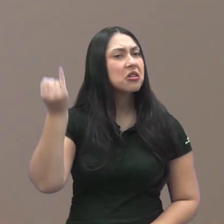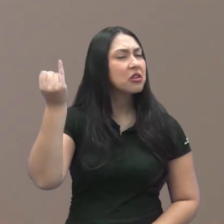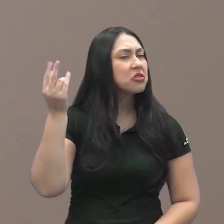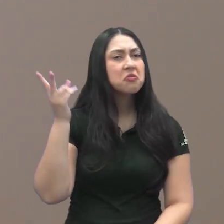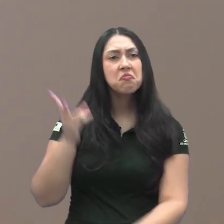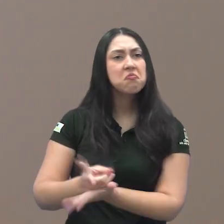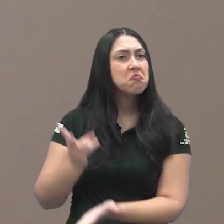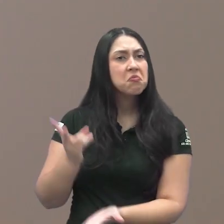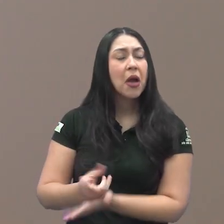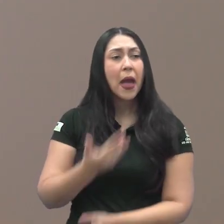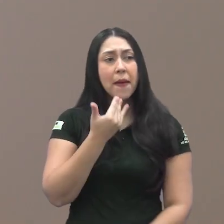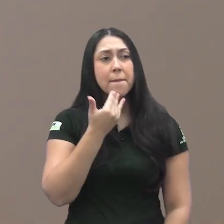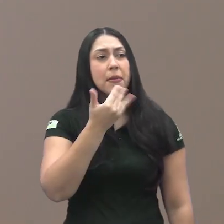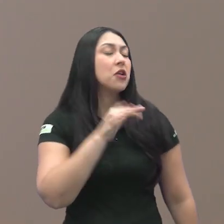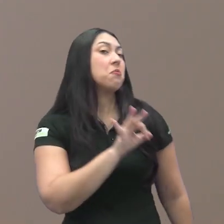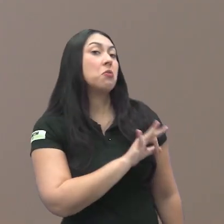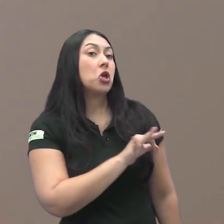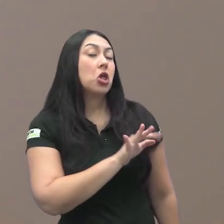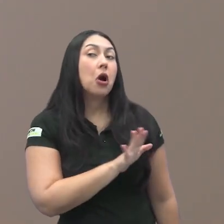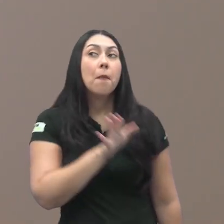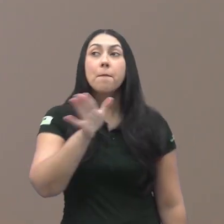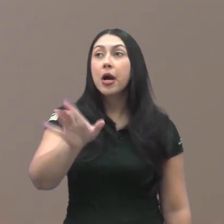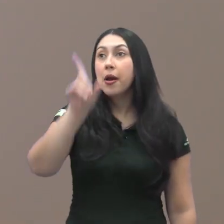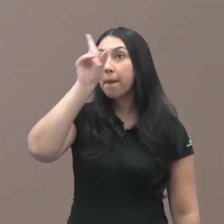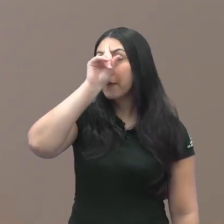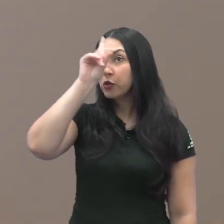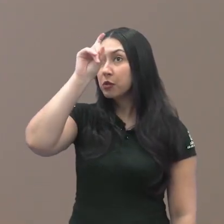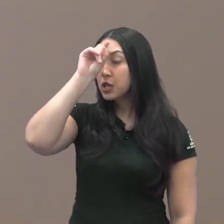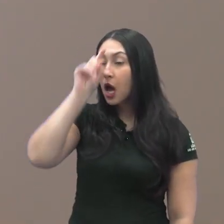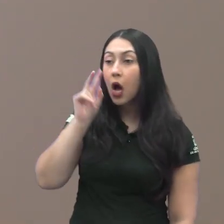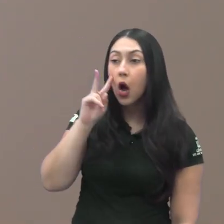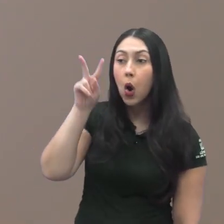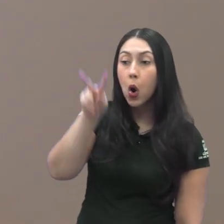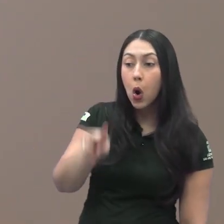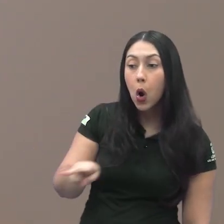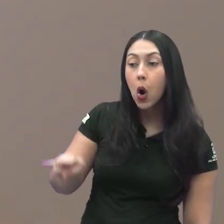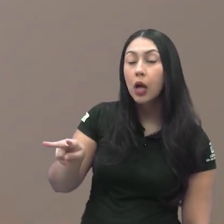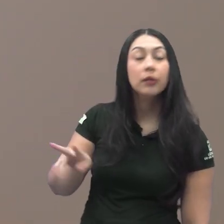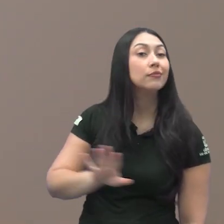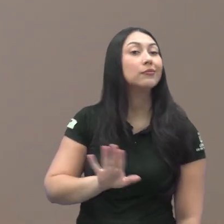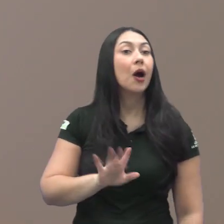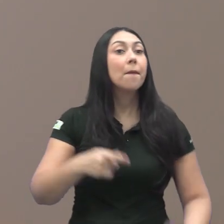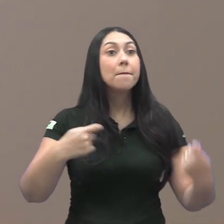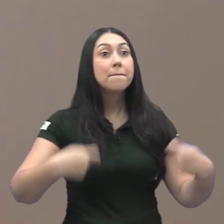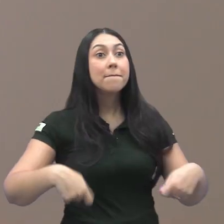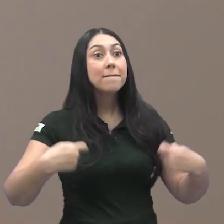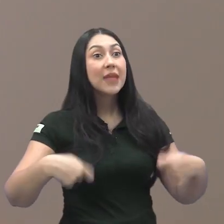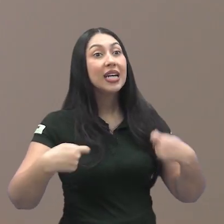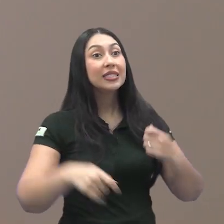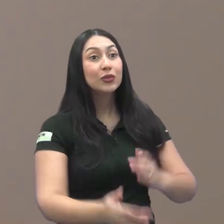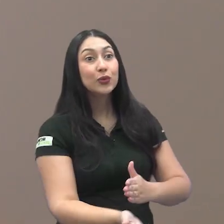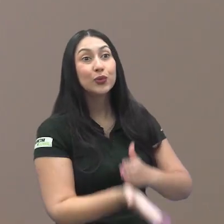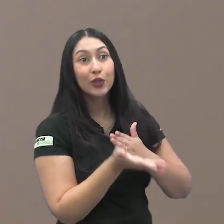tem como nós, mesmo se designarmos um policial para ir no hospital verificar o que aconteceu, eu